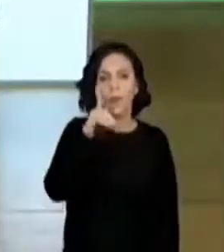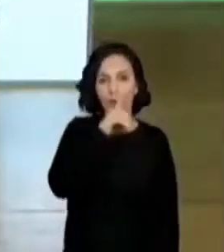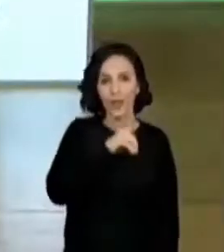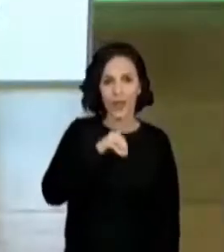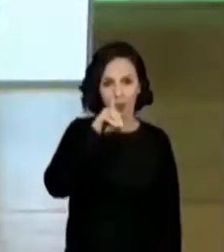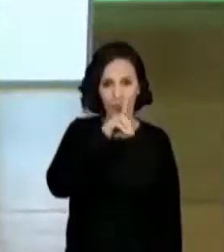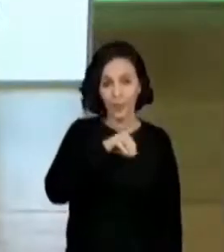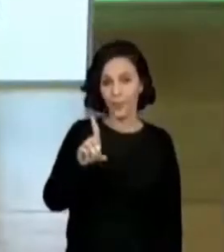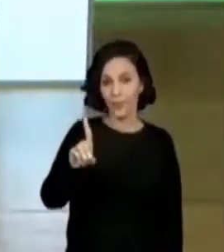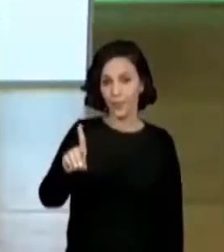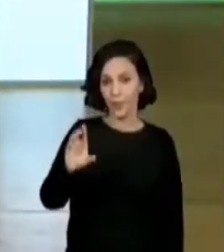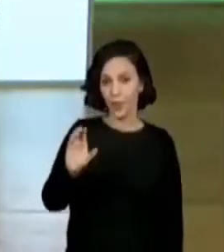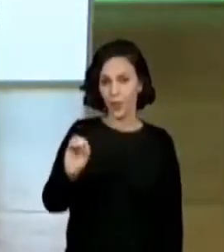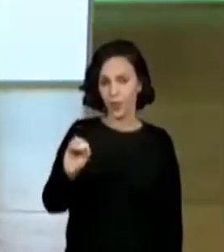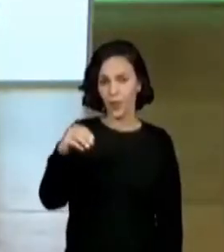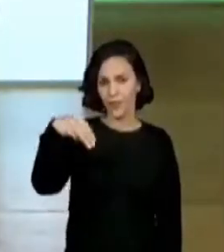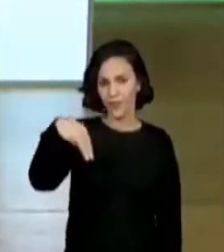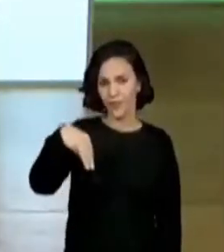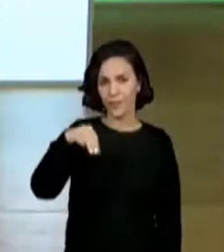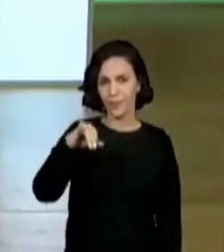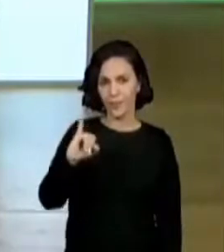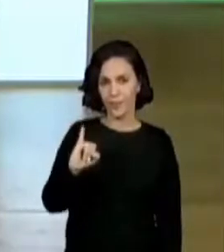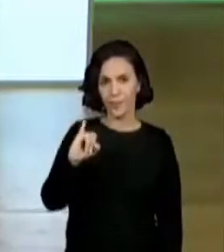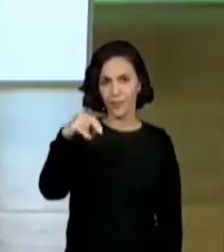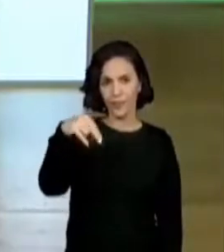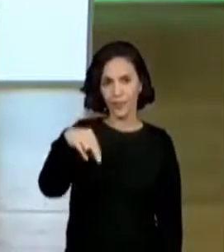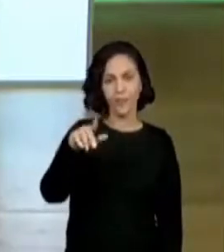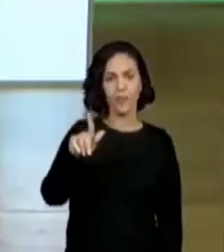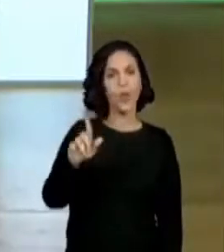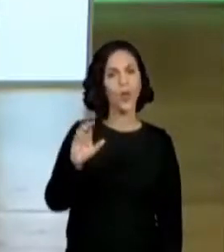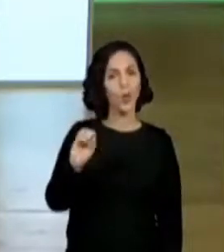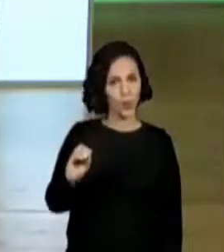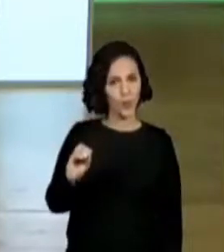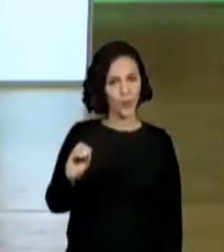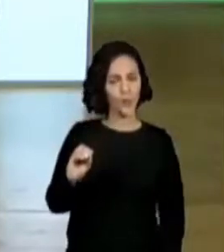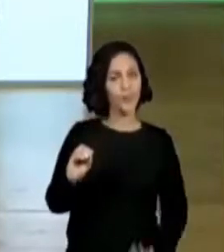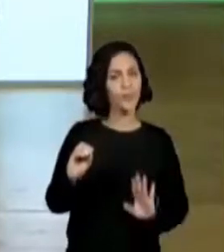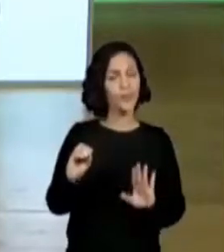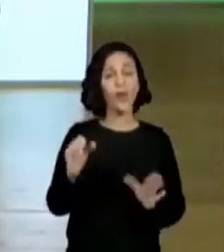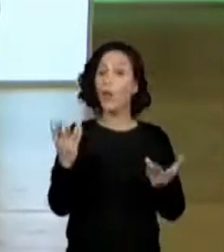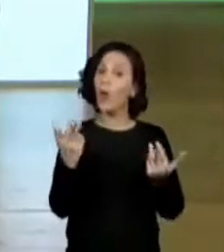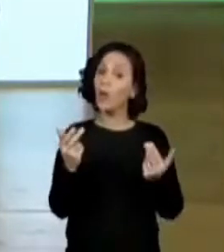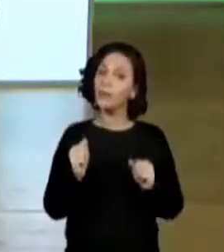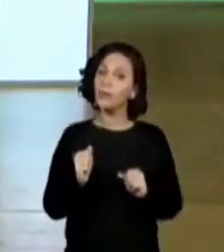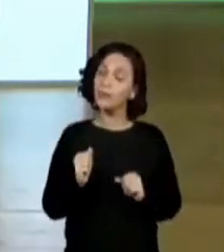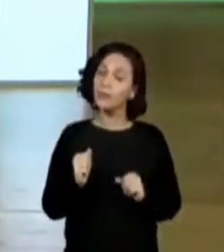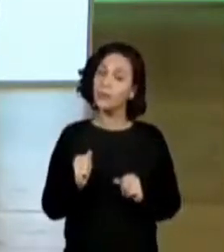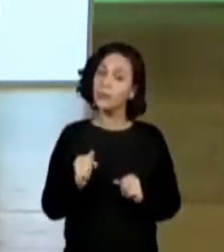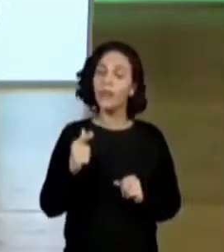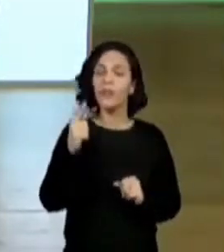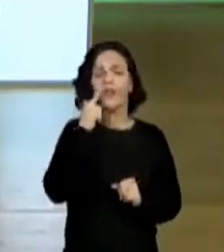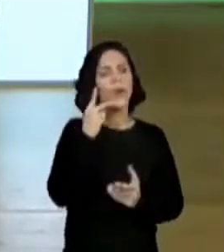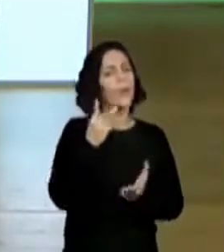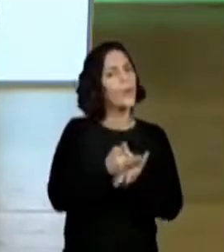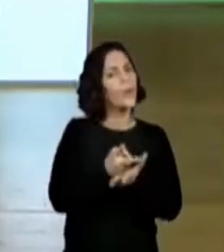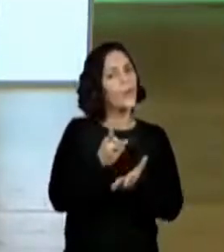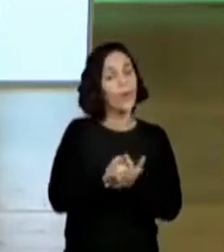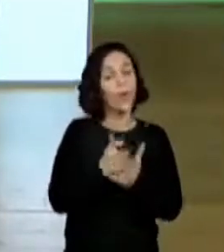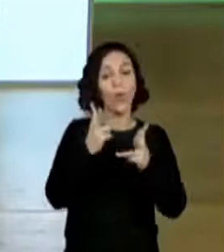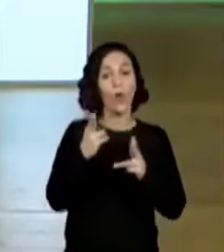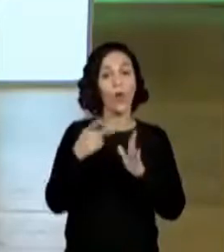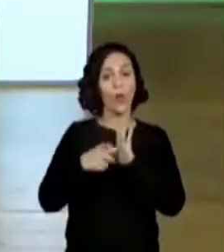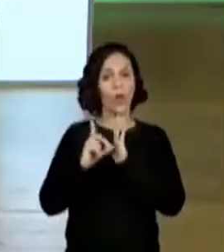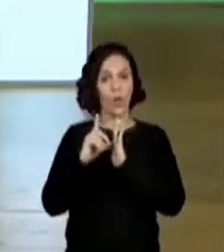domingos. Vamos lá. Vou fazer o mesmo procedimento. Continuo do mesmo